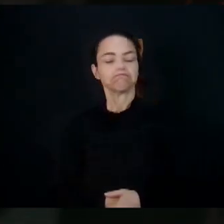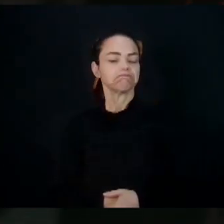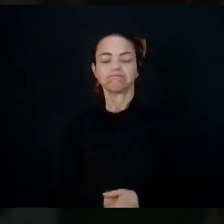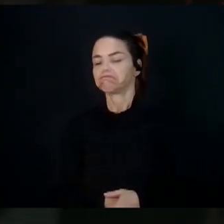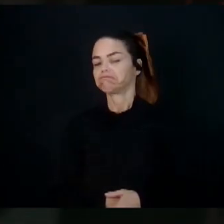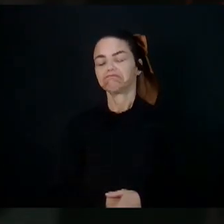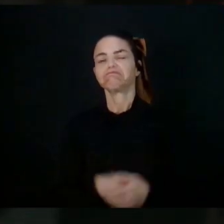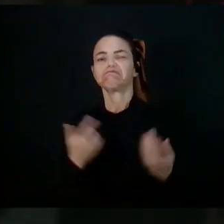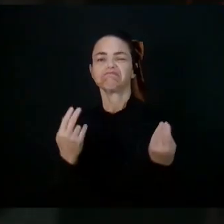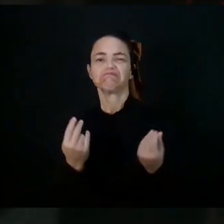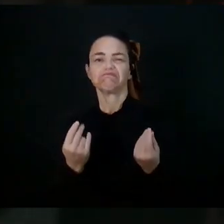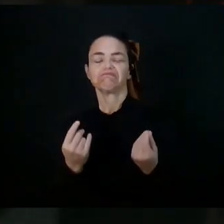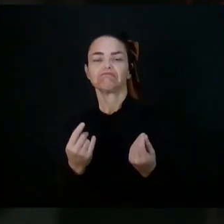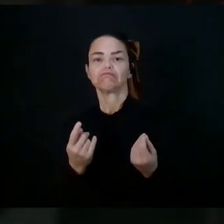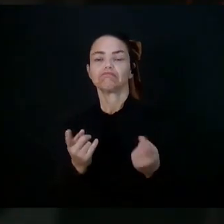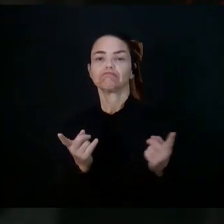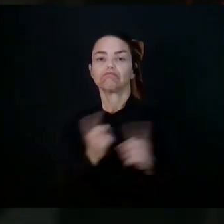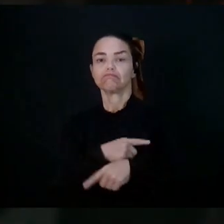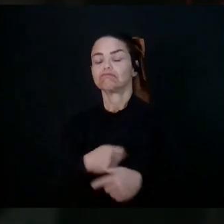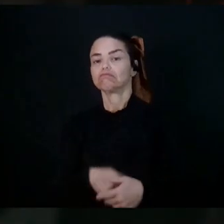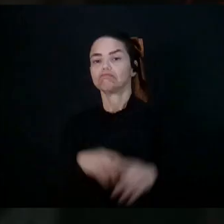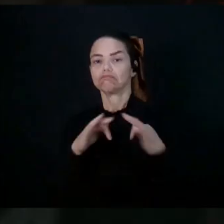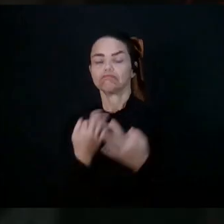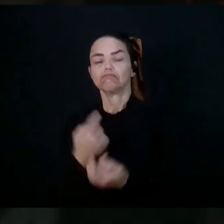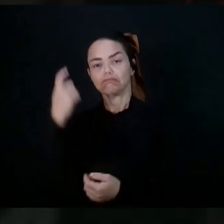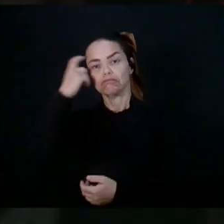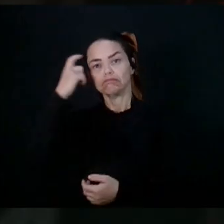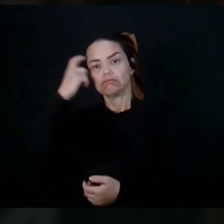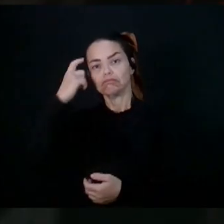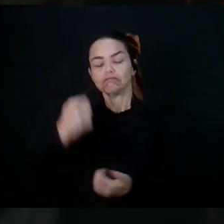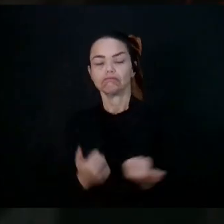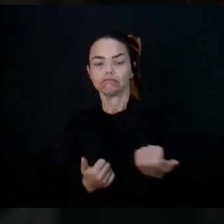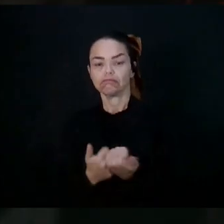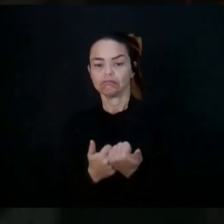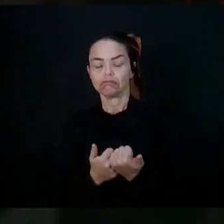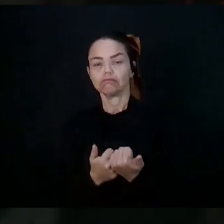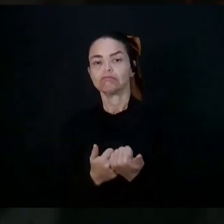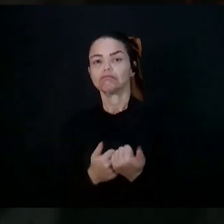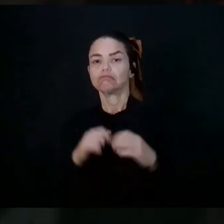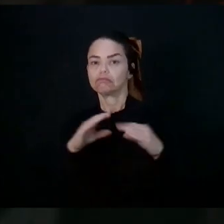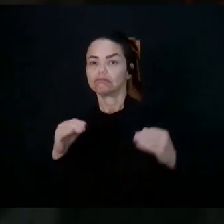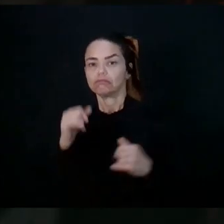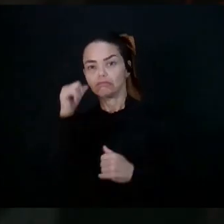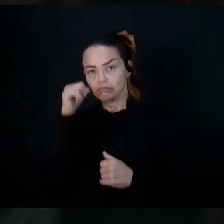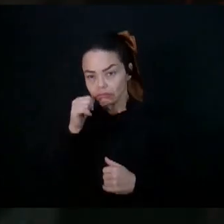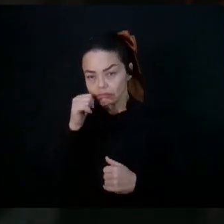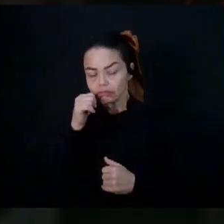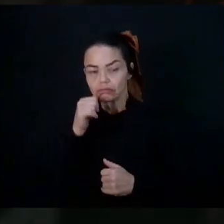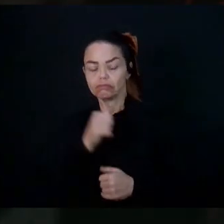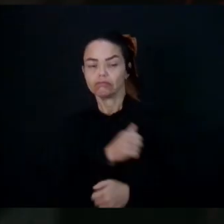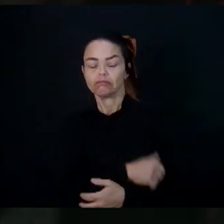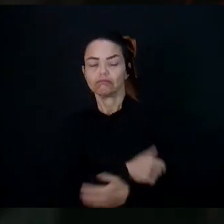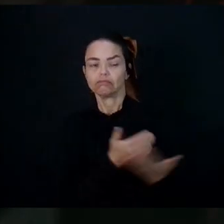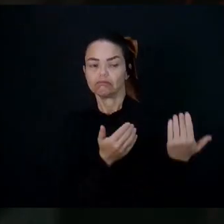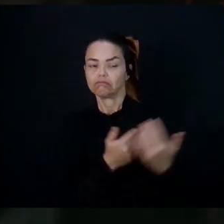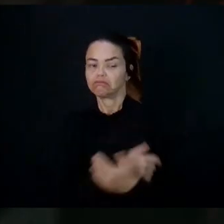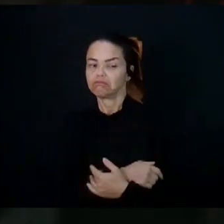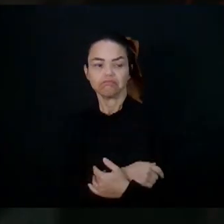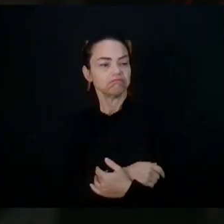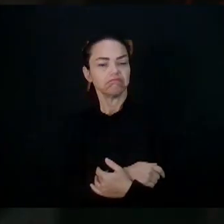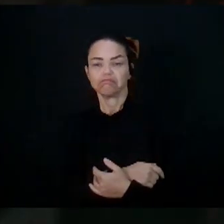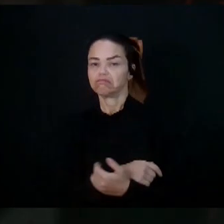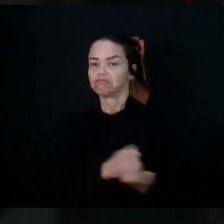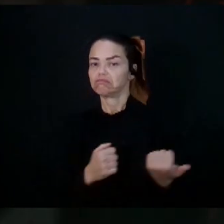pouco distorcido? A família pensando que estava dando o apoio e o conforto para a menina, mas será que aquele comportamento da menina não seria um apoio